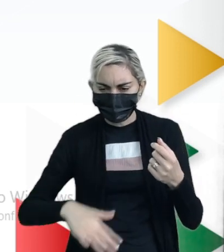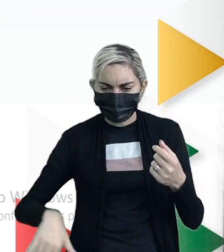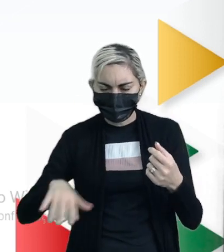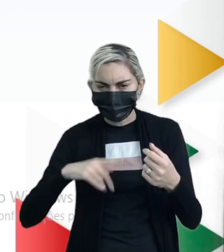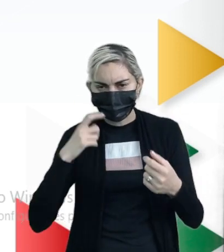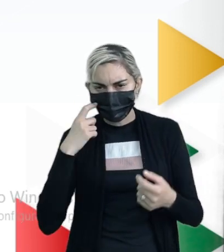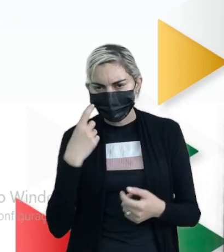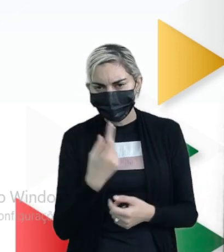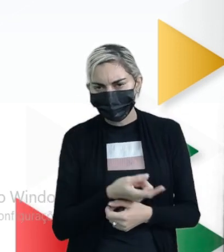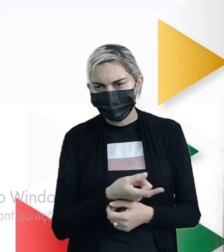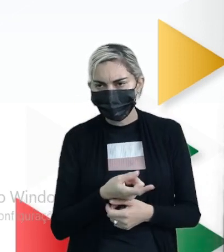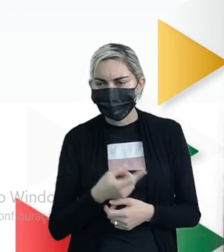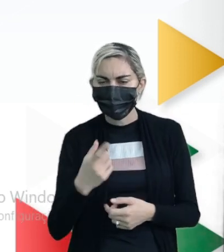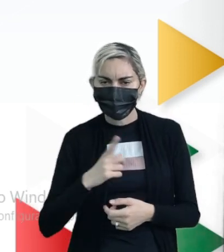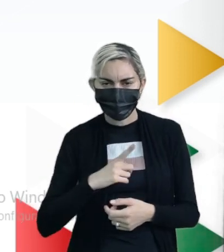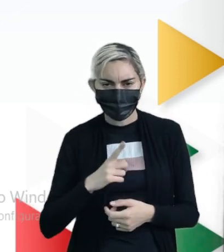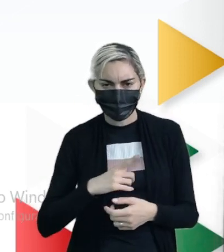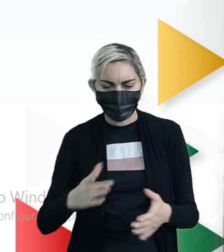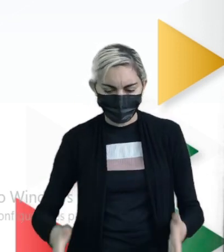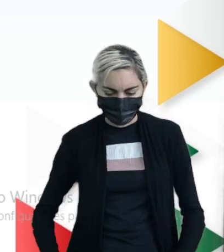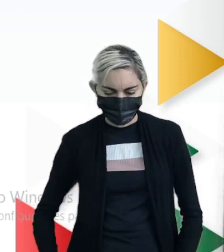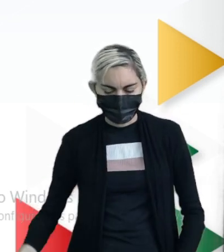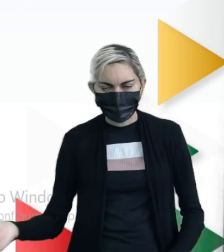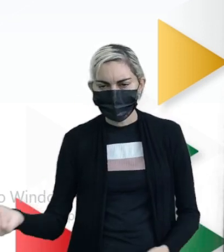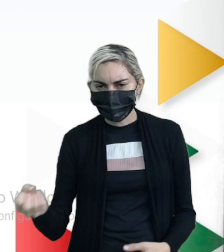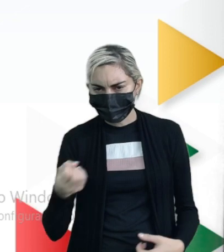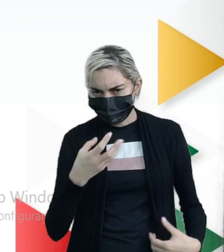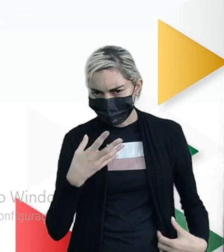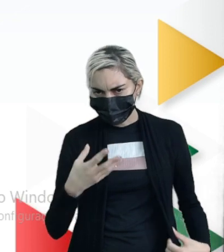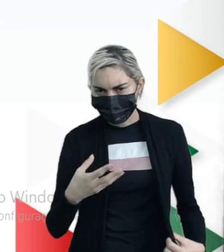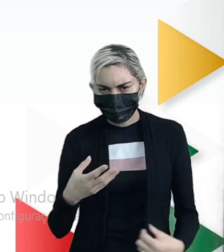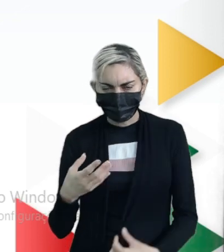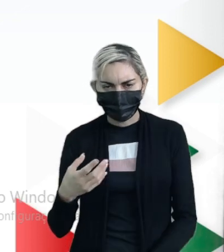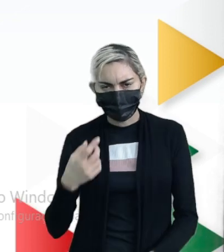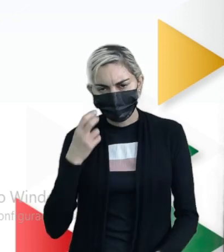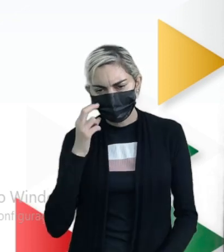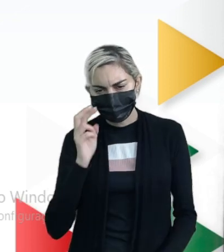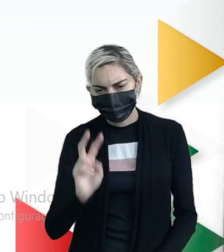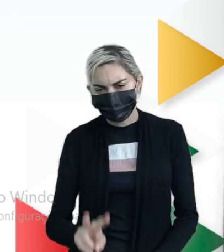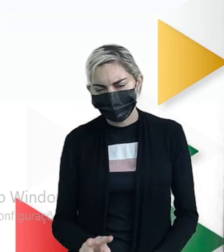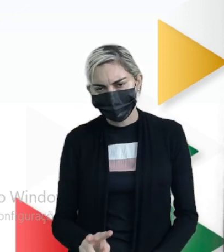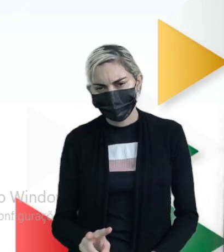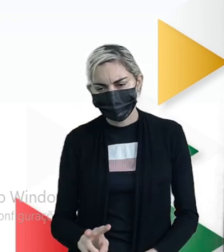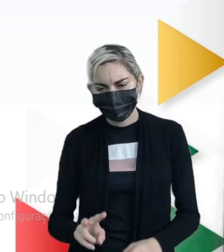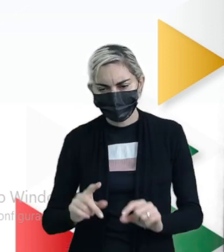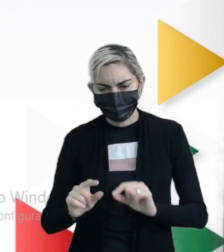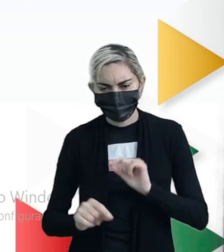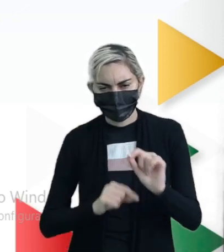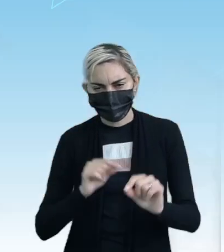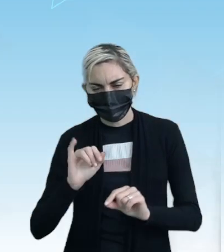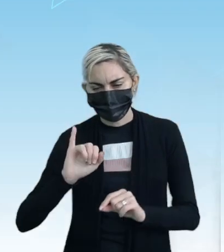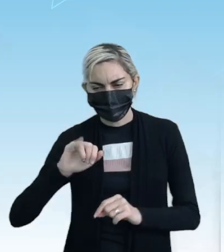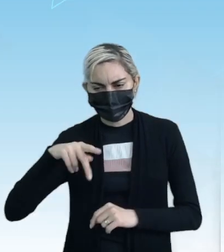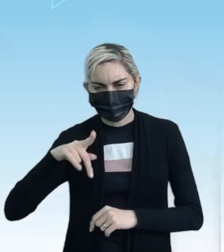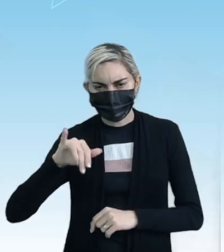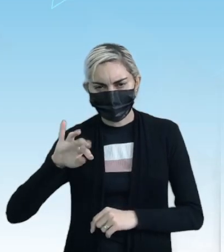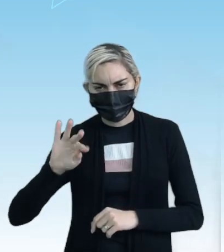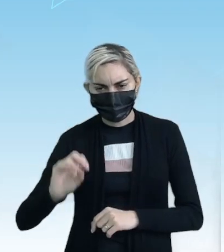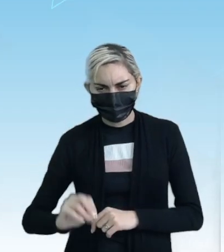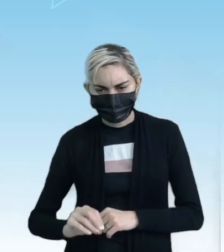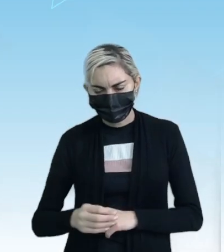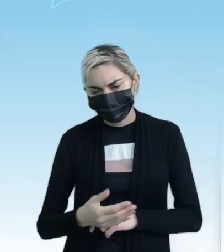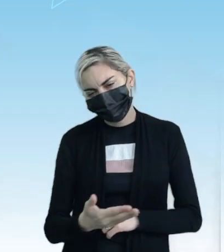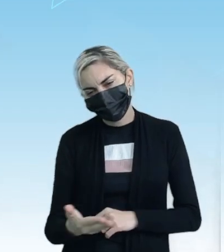caso, o eleitor diz, tá de calça nova, né? Veja só a questão do implícito que está aí.